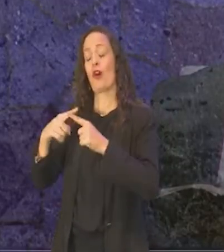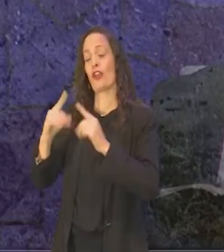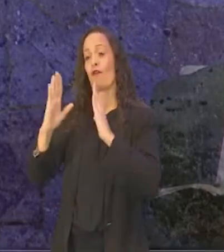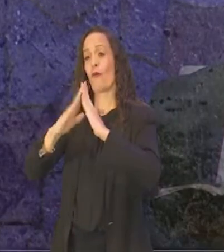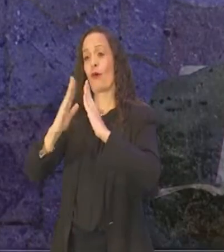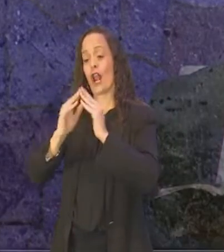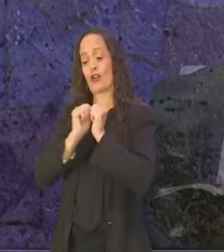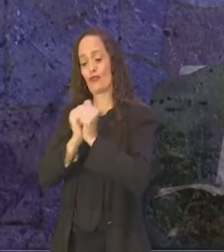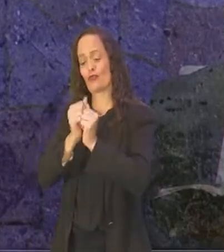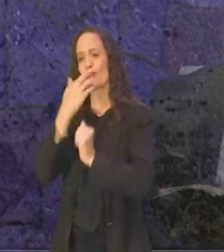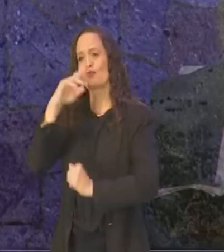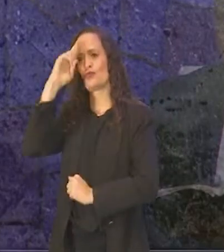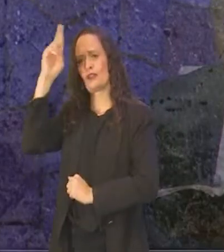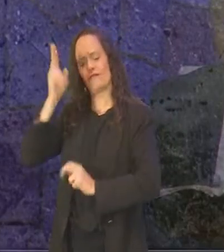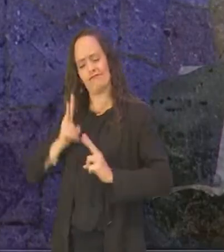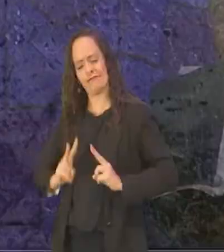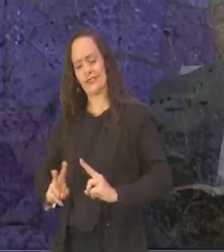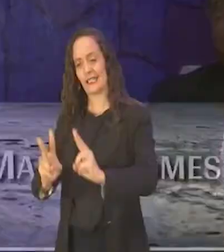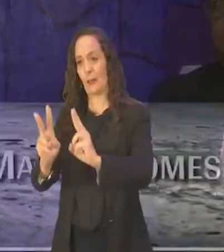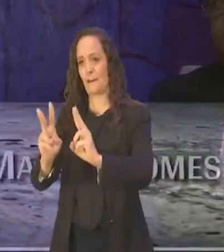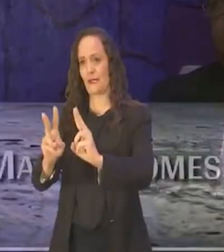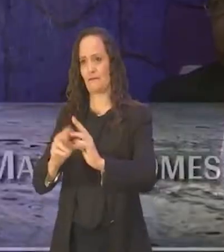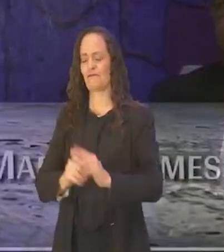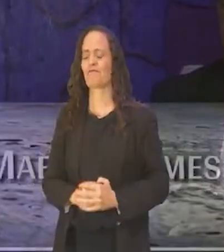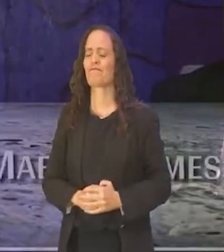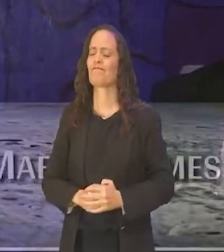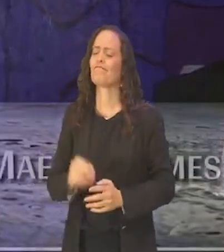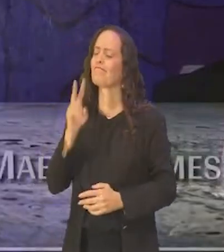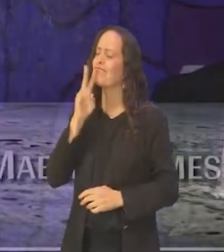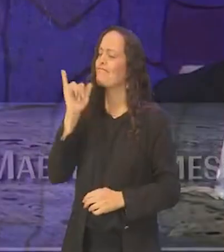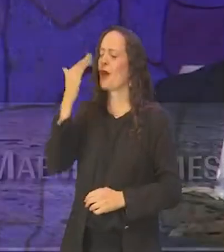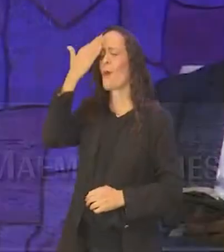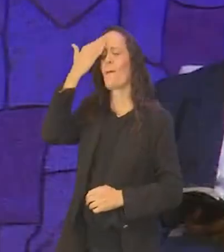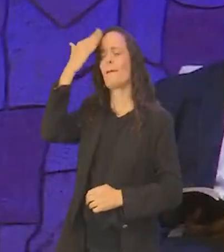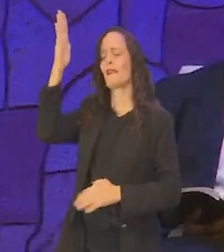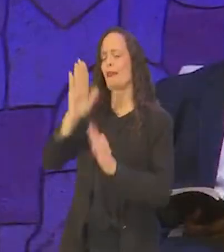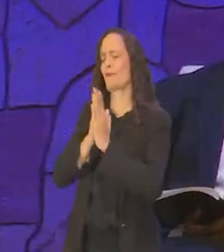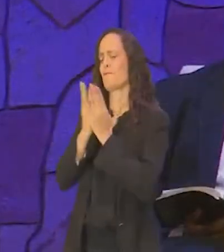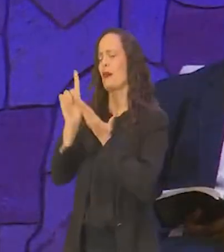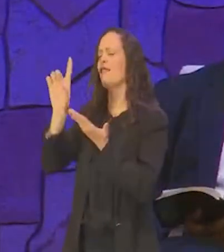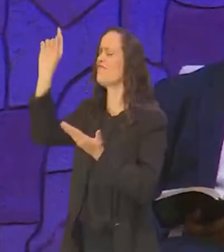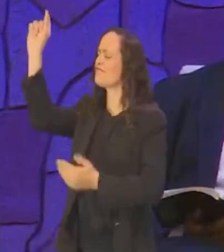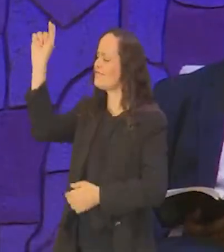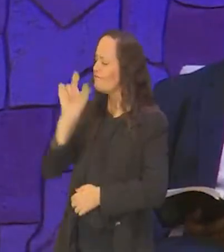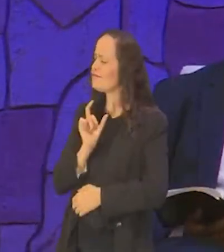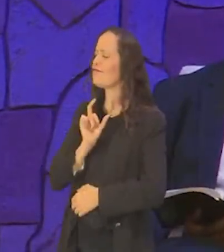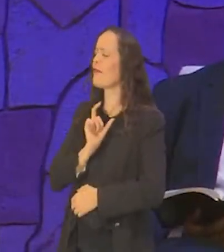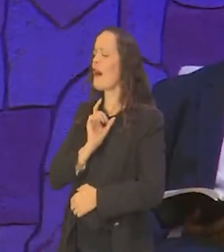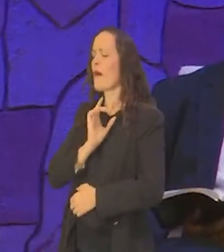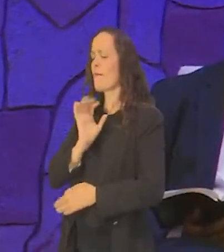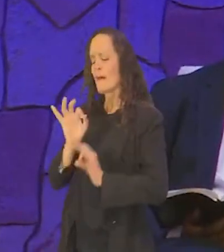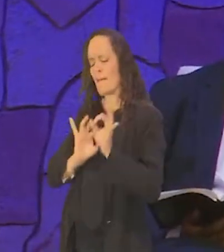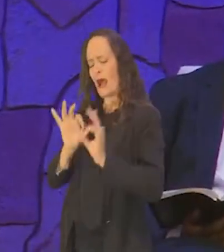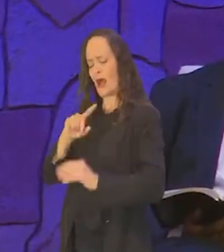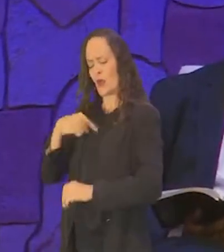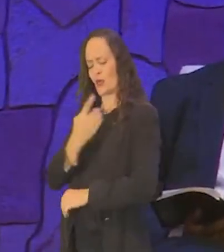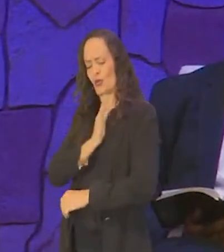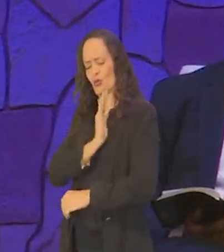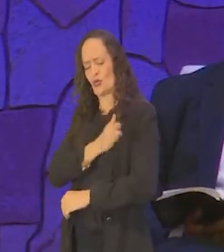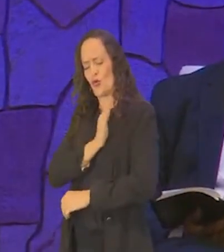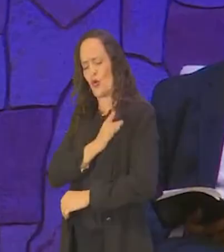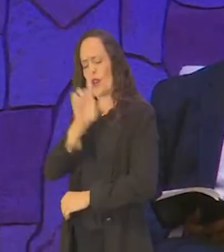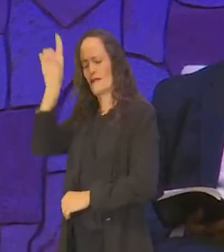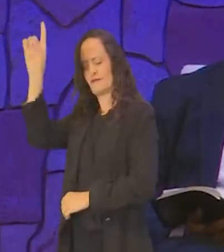para todo o sempre. Pai, obrigado por tua palavra. Ministra aos nossos corações a